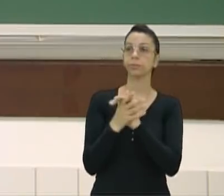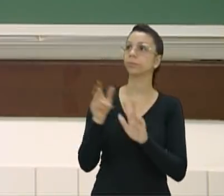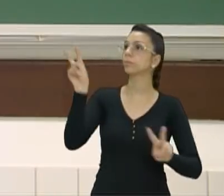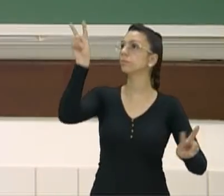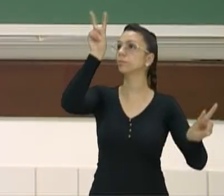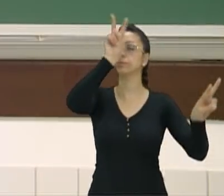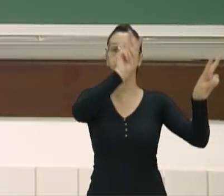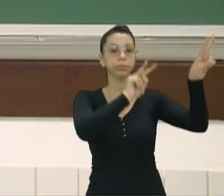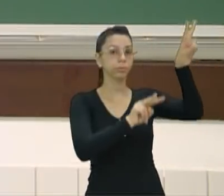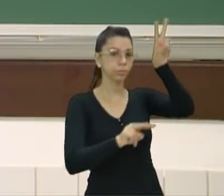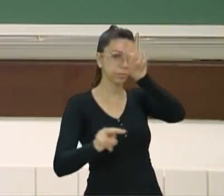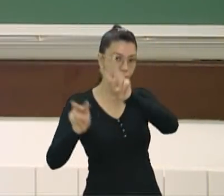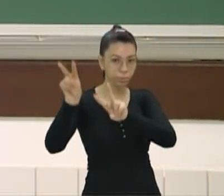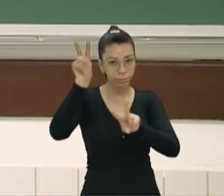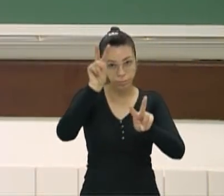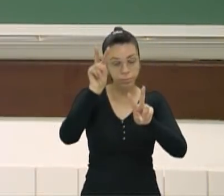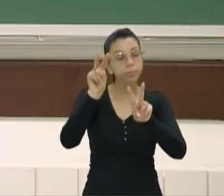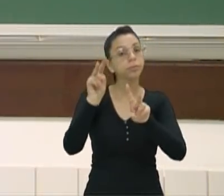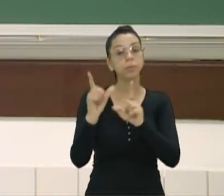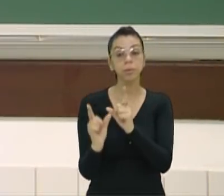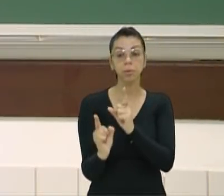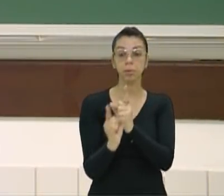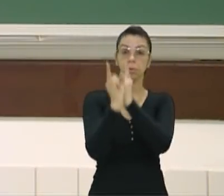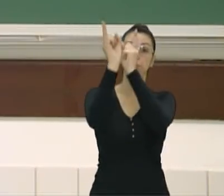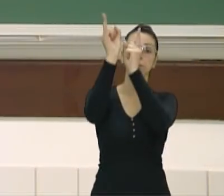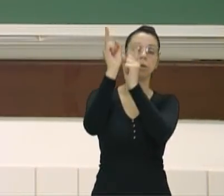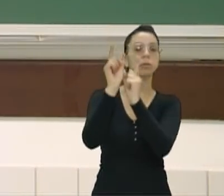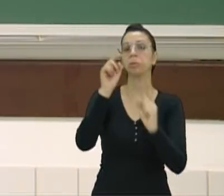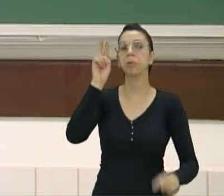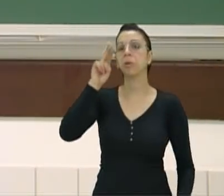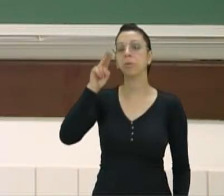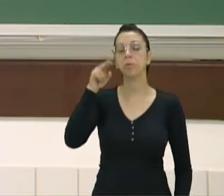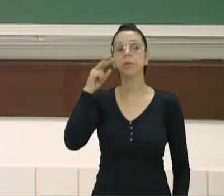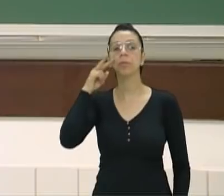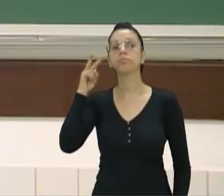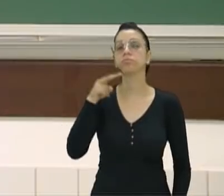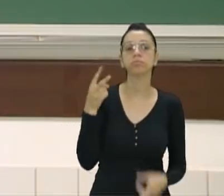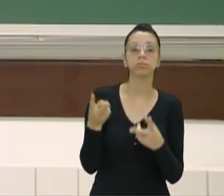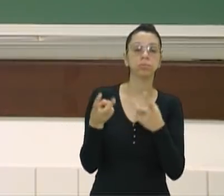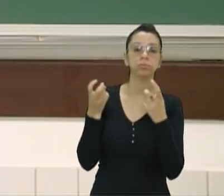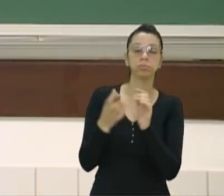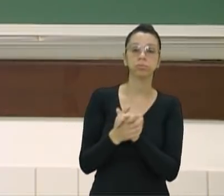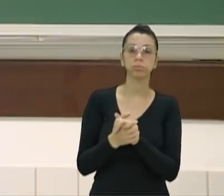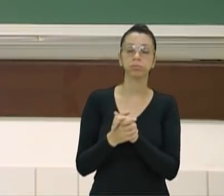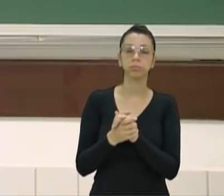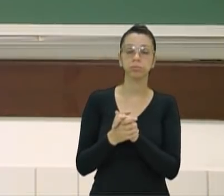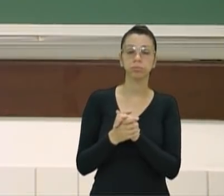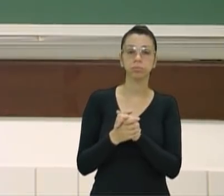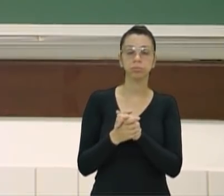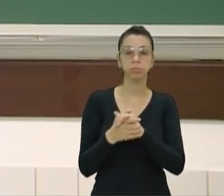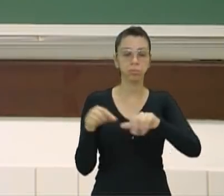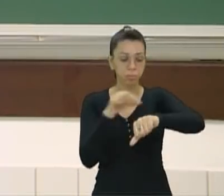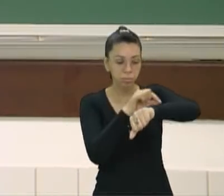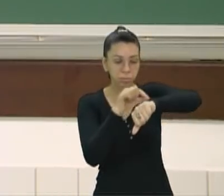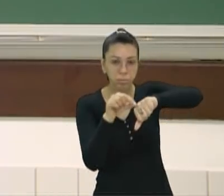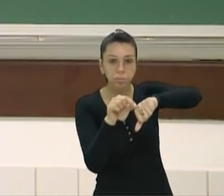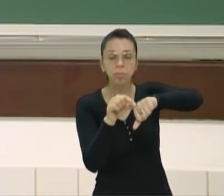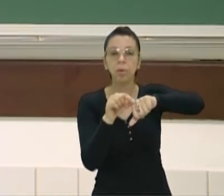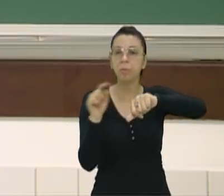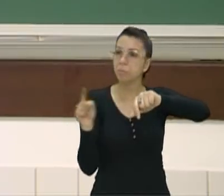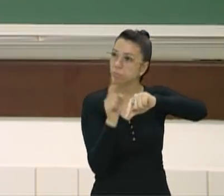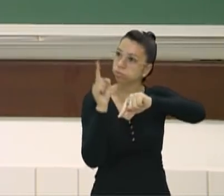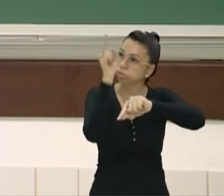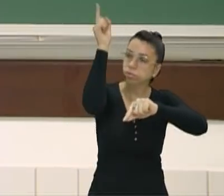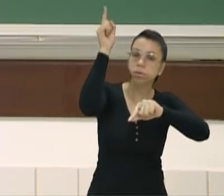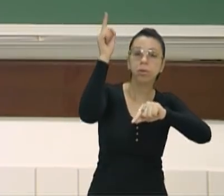volta de você, talvez você encontre algo que você nunca reparou, né? Um risco, né? Uma determinada rachadura,